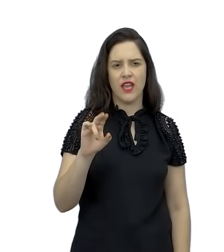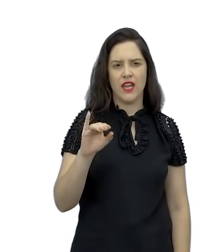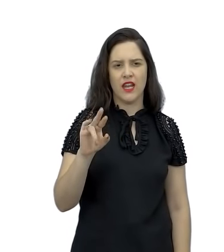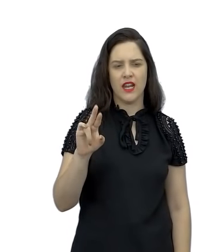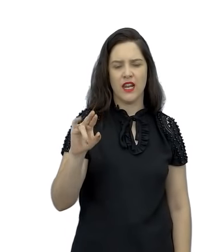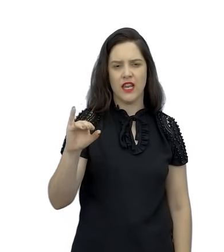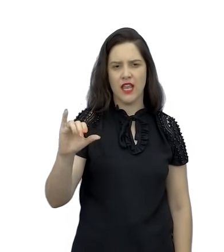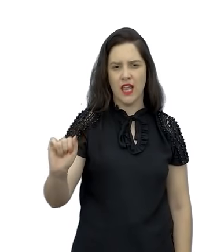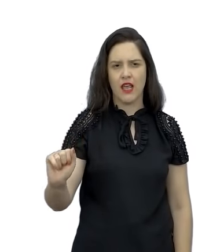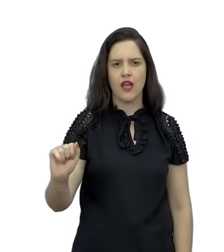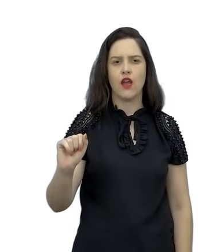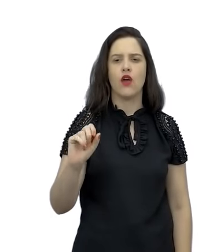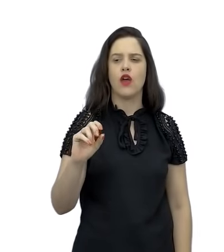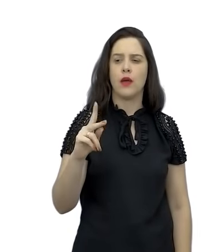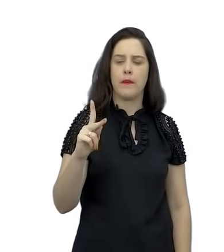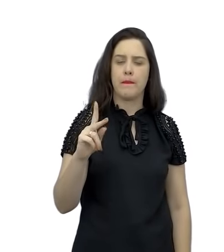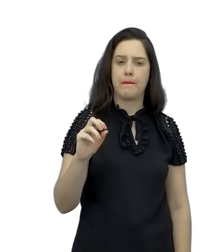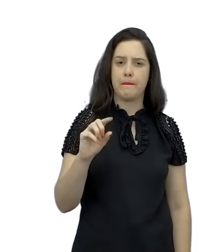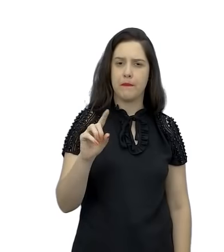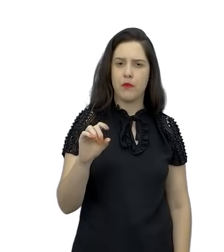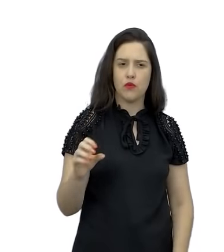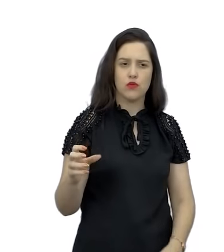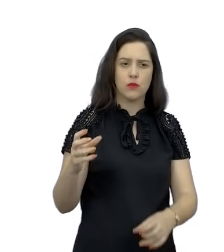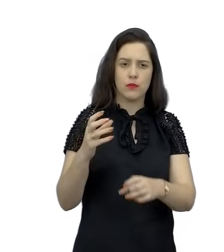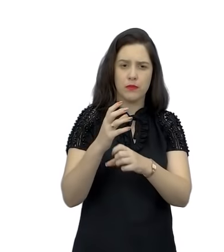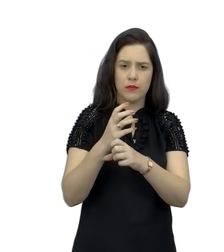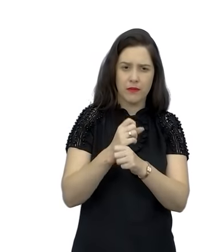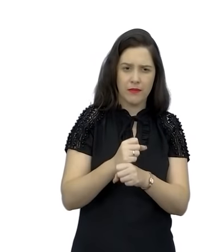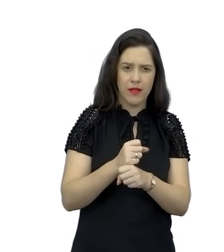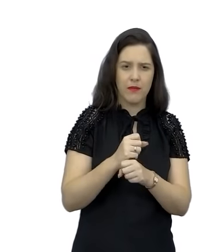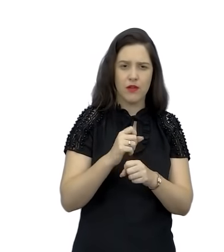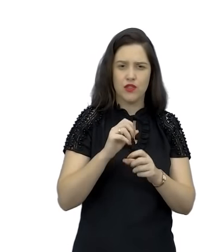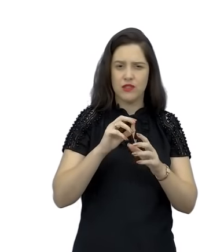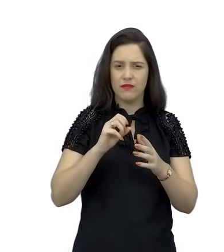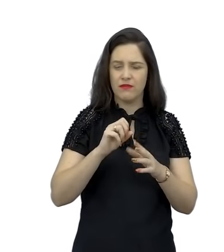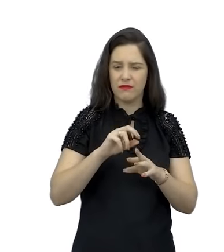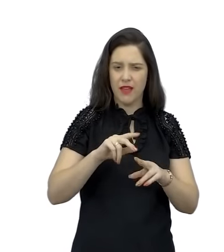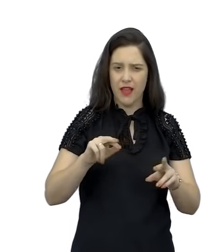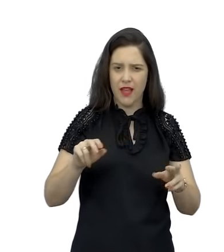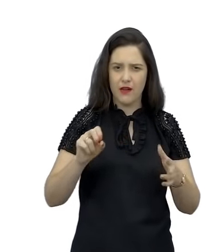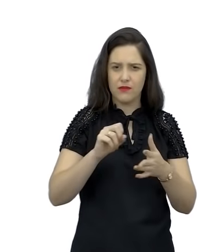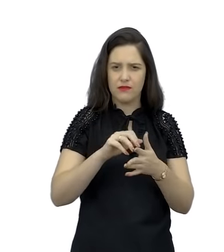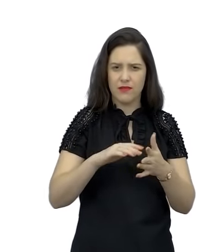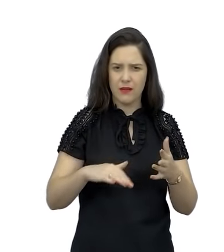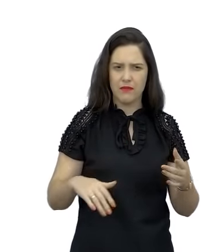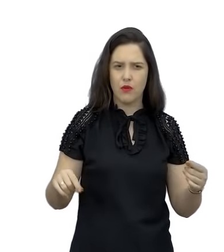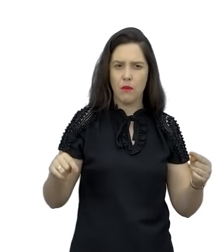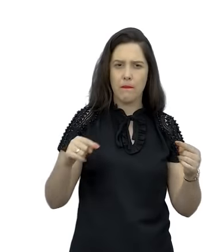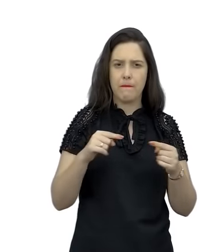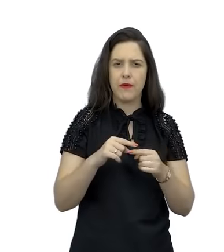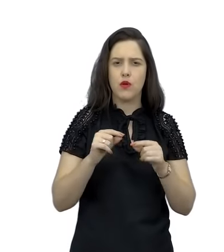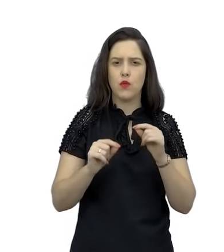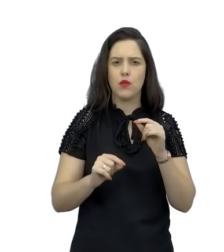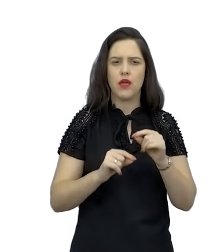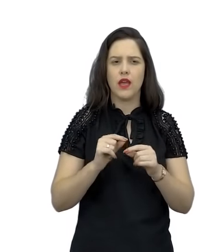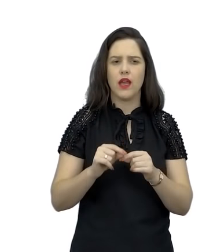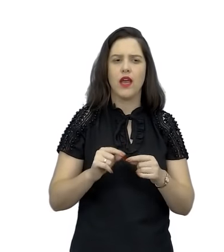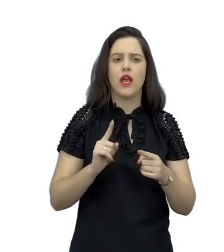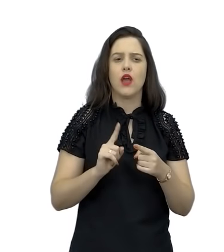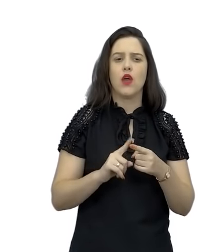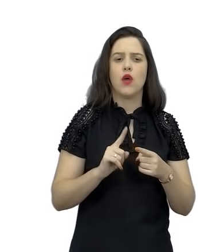de exercício. Ela traz a definição de problema e de exercício, né? Na medida em que, neste último, que é o